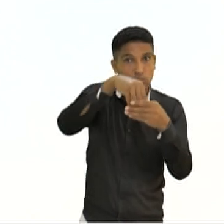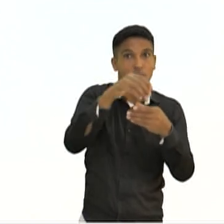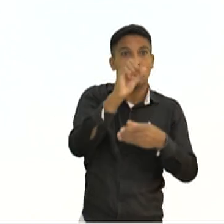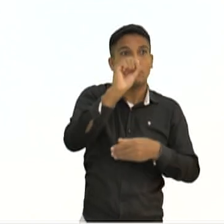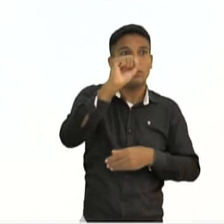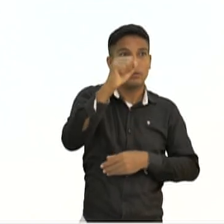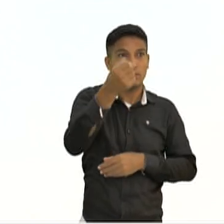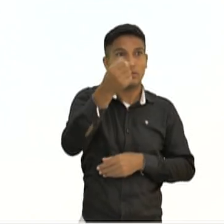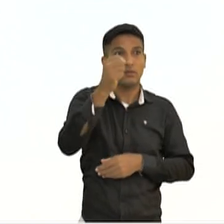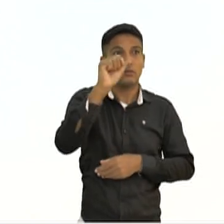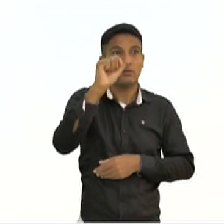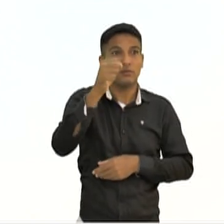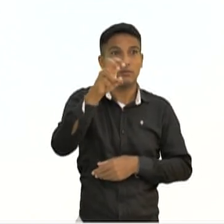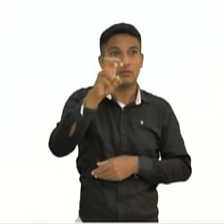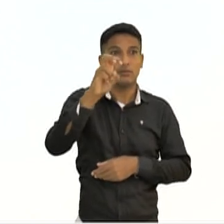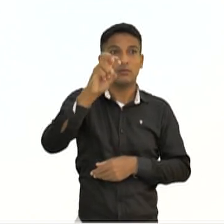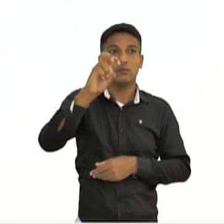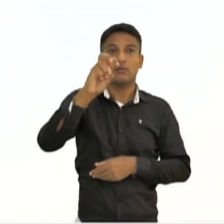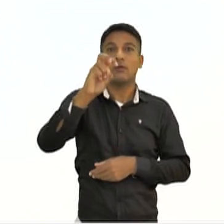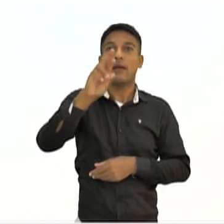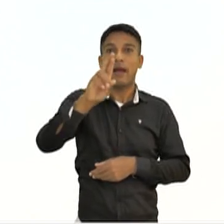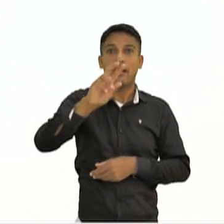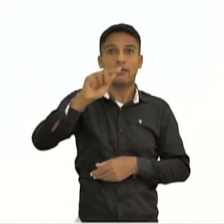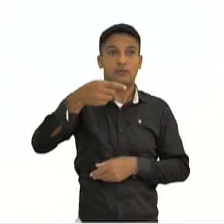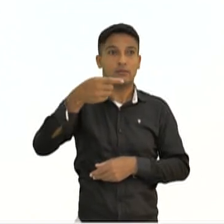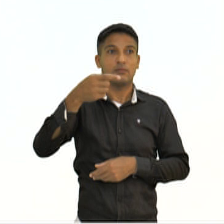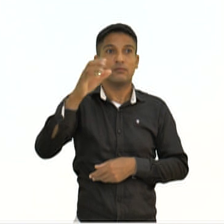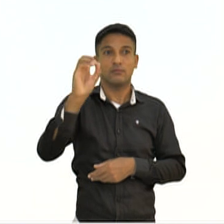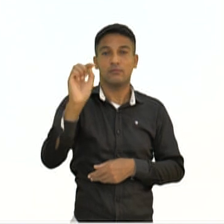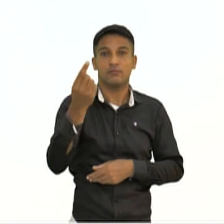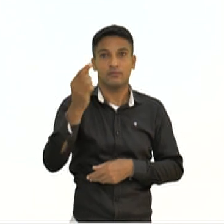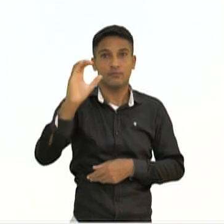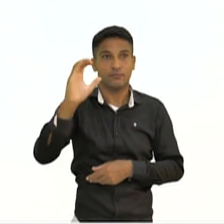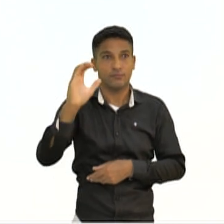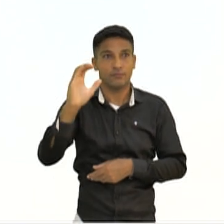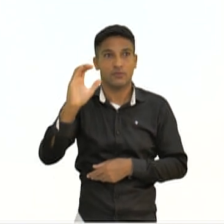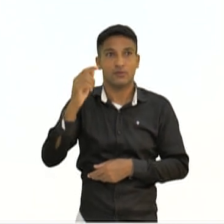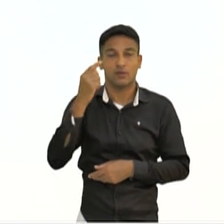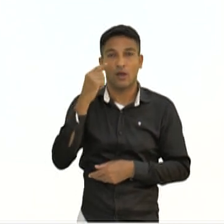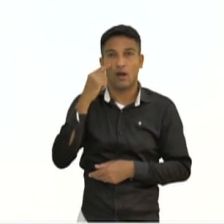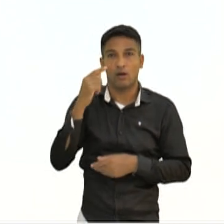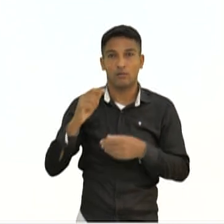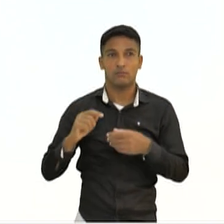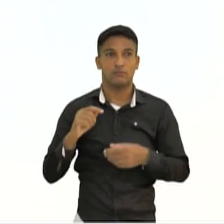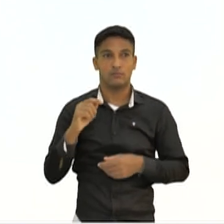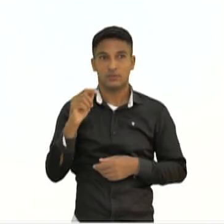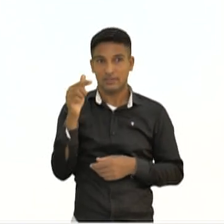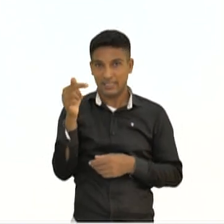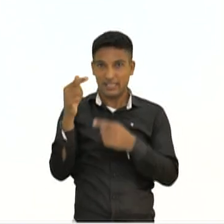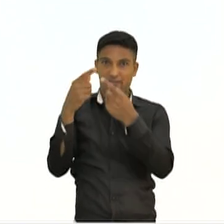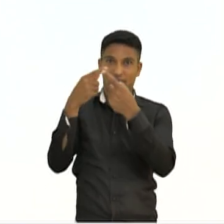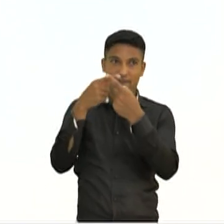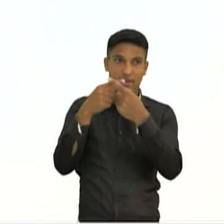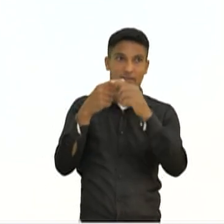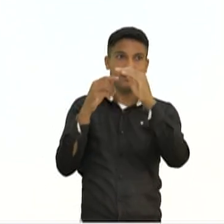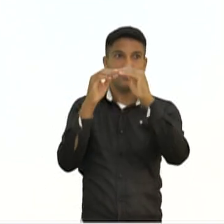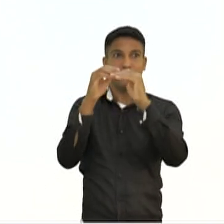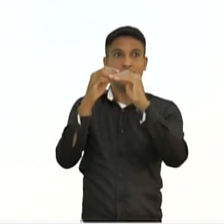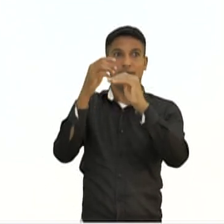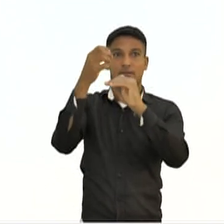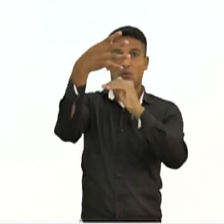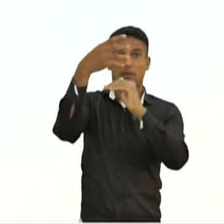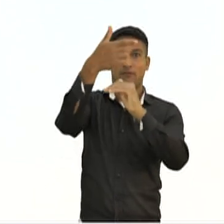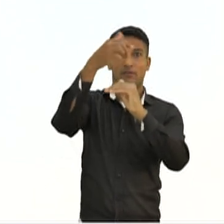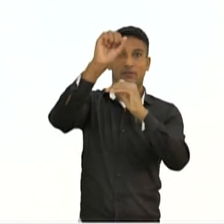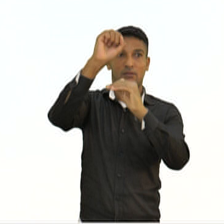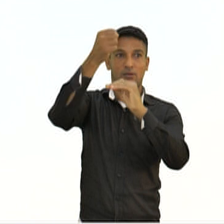885,01. Olha lá, 7 vezes 3, 21, deixo 1 aqui, sobe o 2. 7 vezes 4, 28,